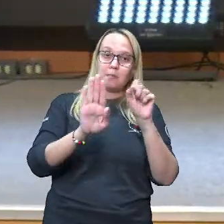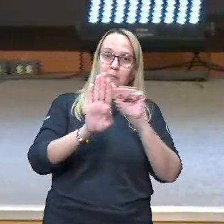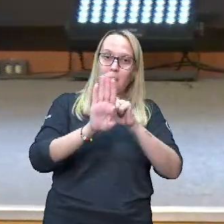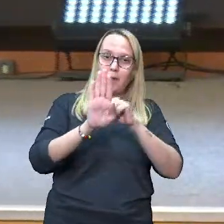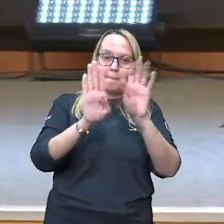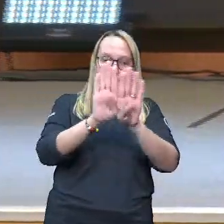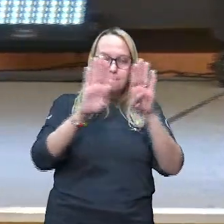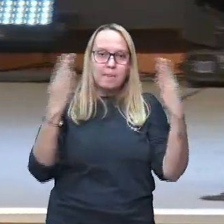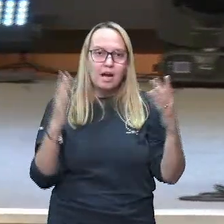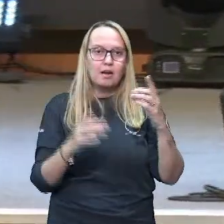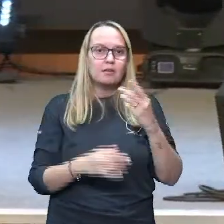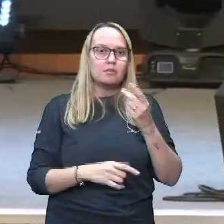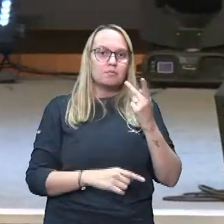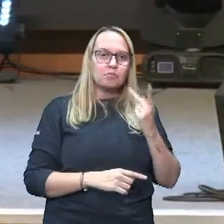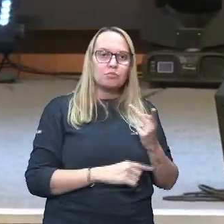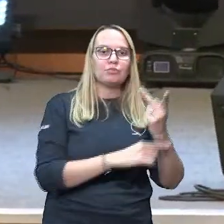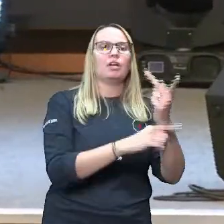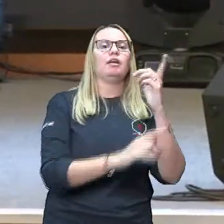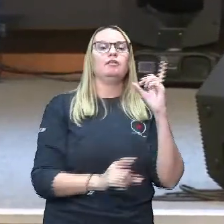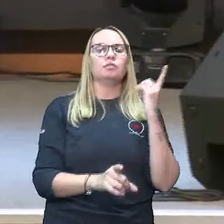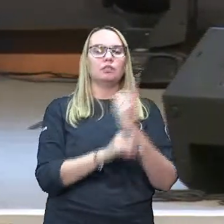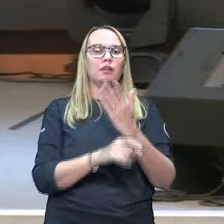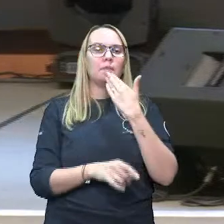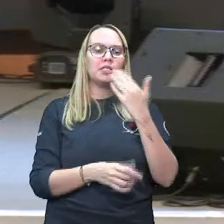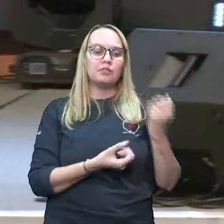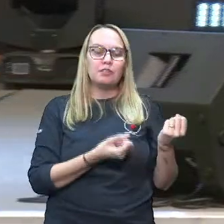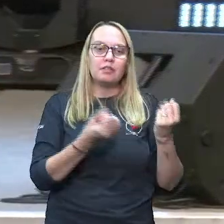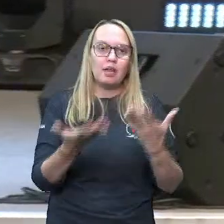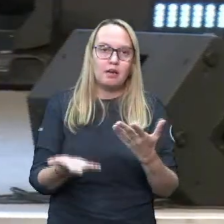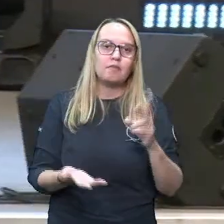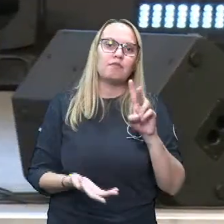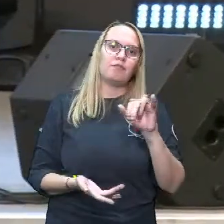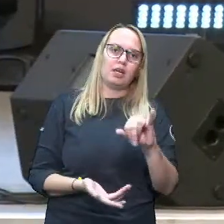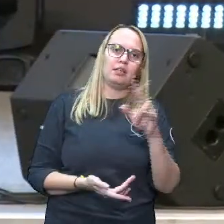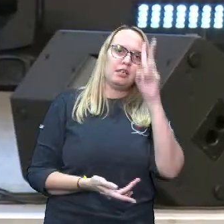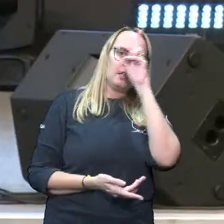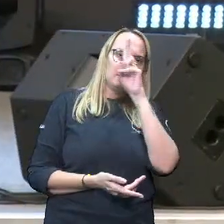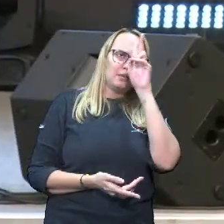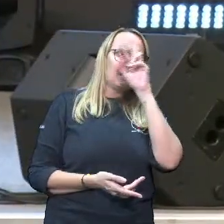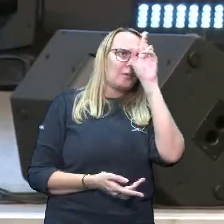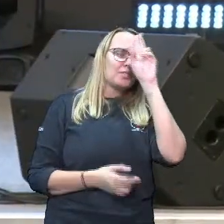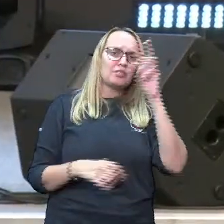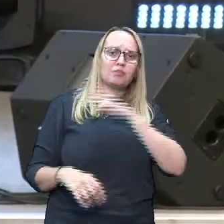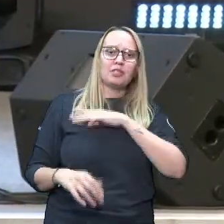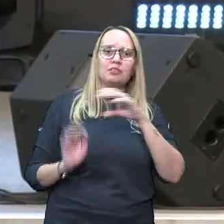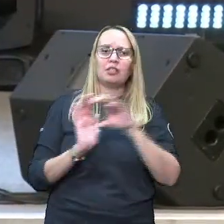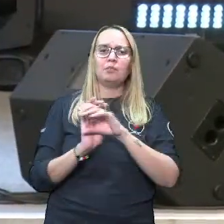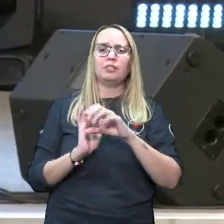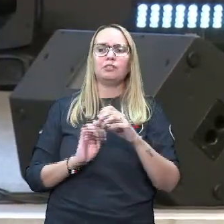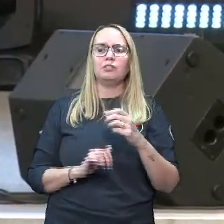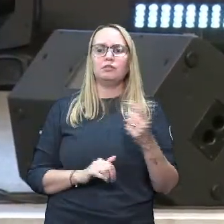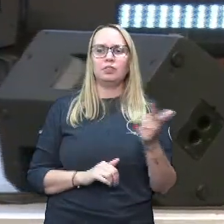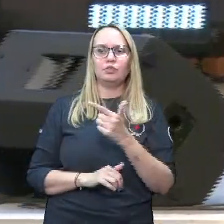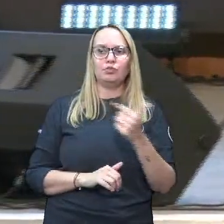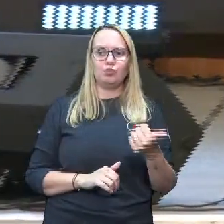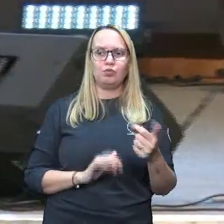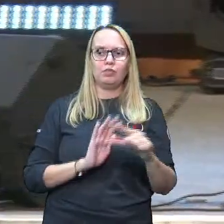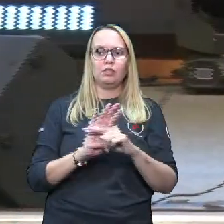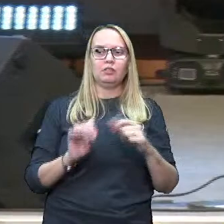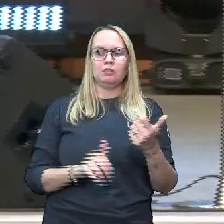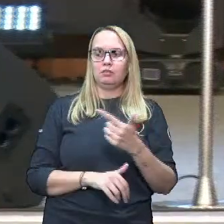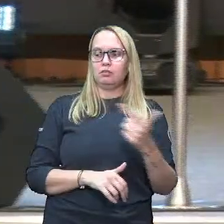e encontrarei, pedi e dá-se. Eu lembro, Senhor, de Mateus 21, 22: e tudo que pedides em oração,